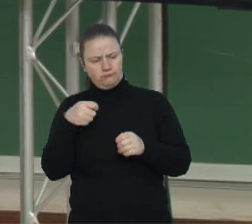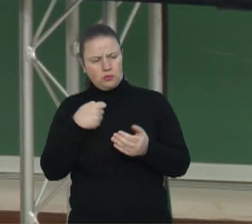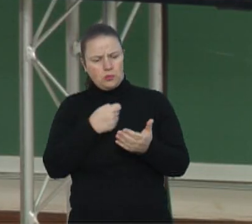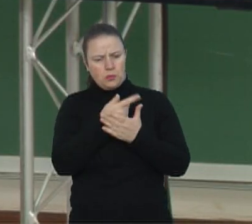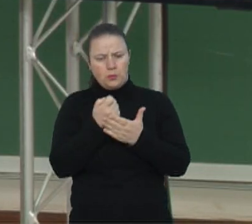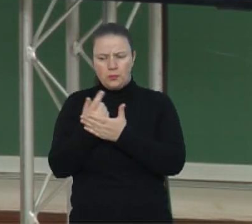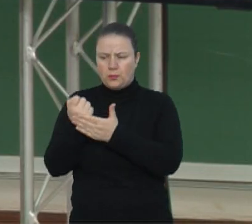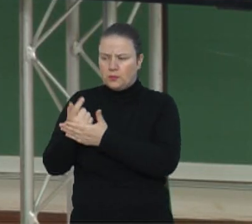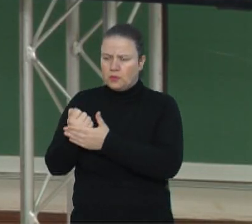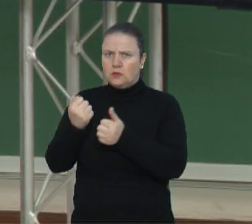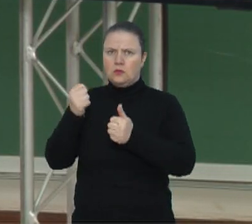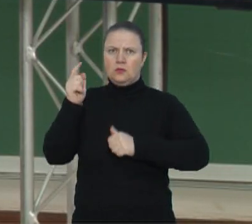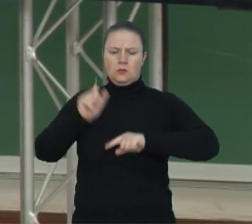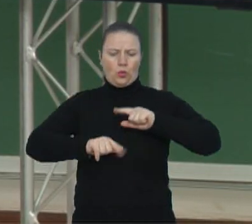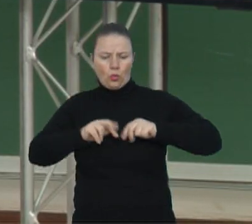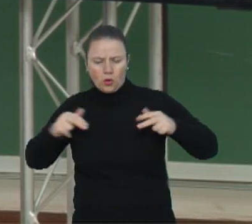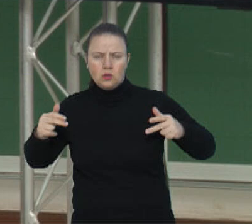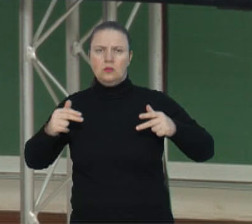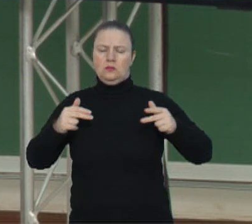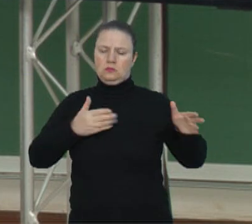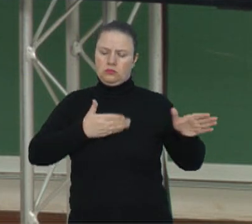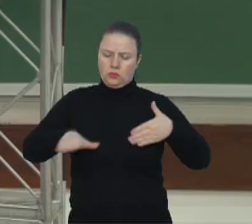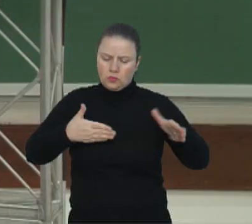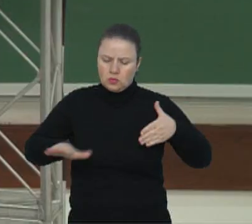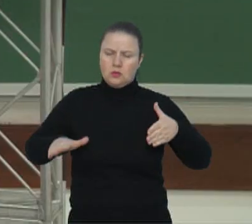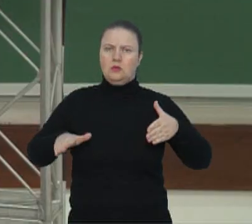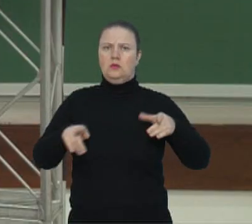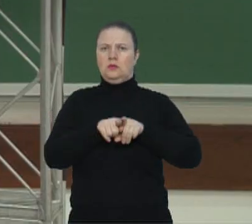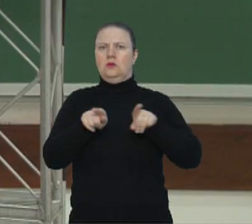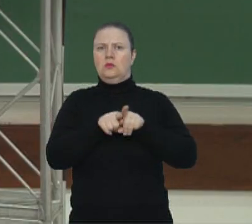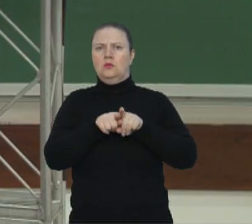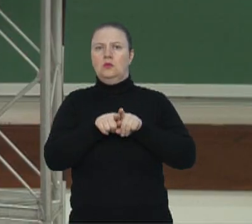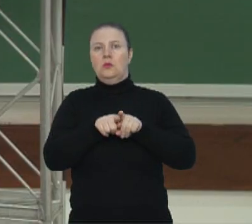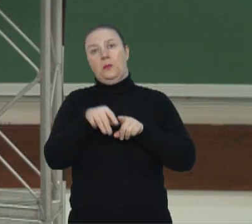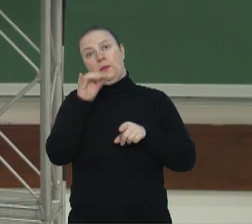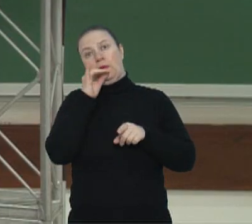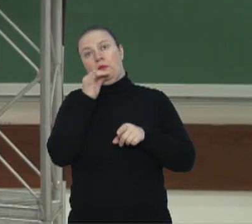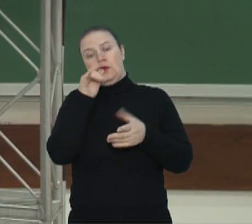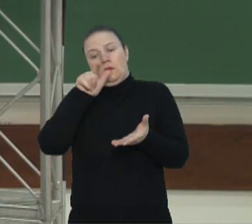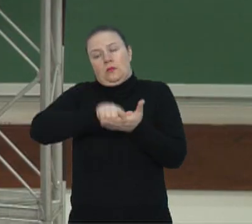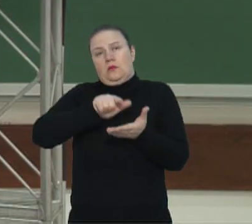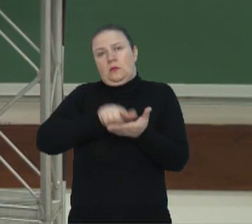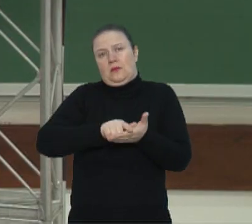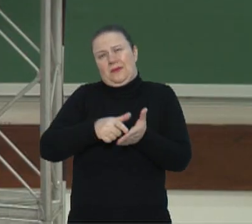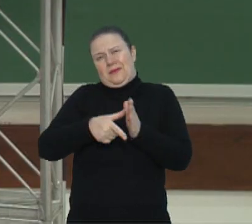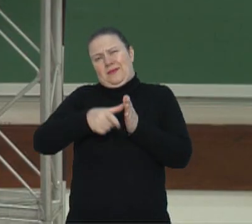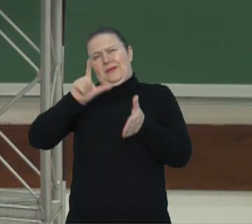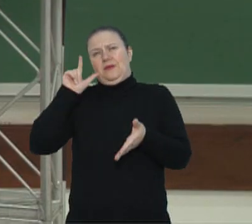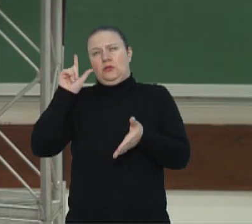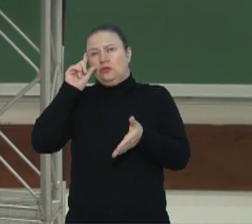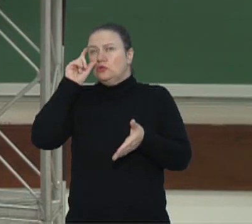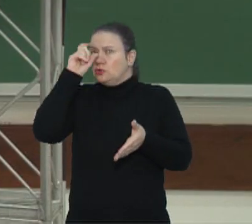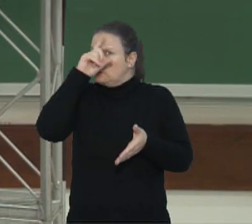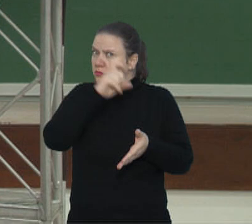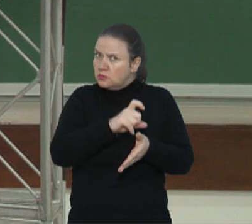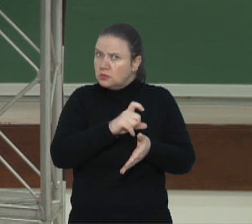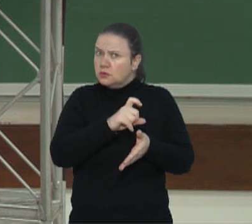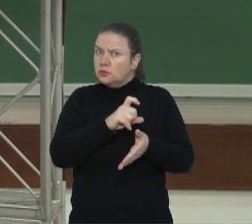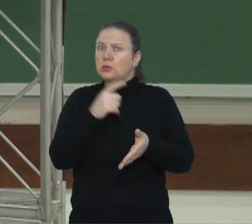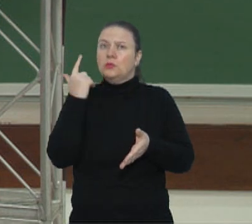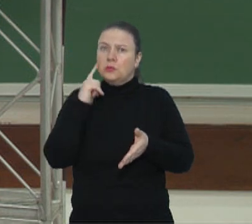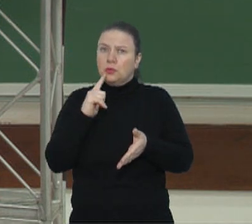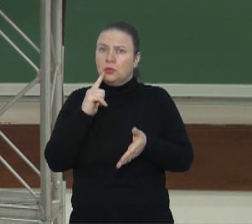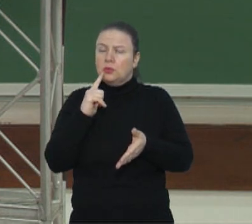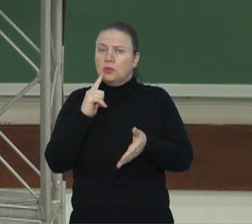Produzidos em fábrica. Então, o papel que antes era de difícil acesso, agora estava nas embalagens, estava no dia a dia,